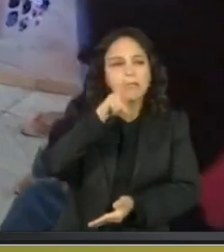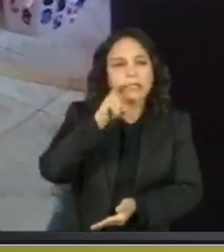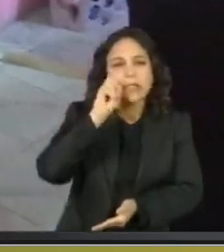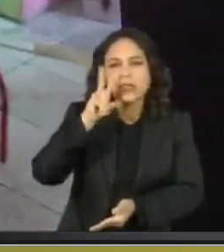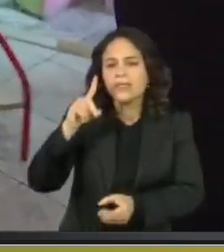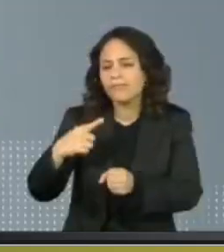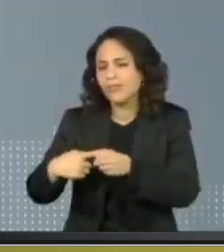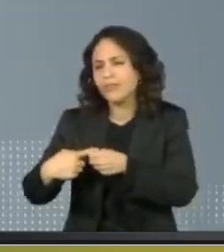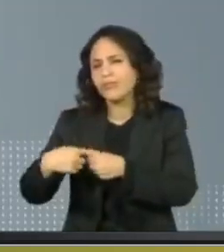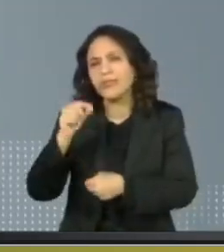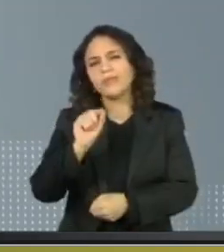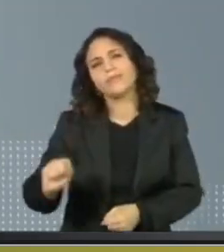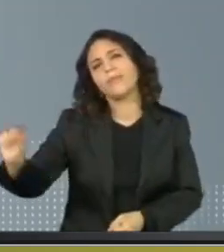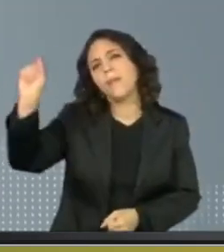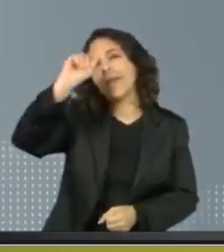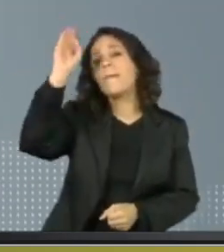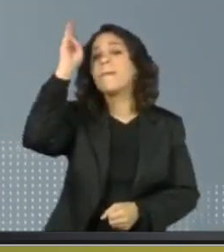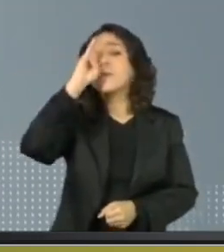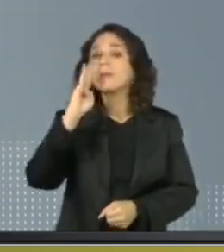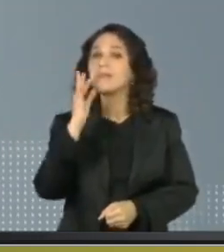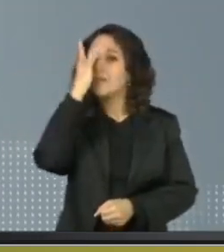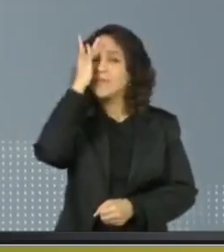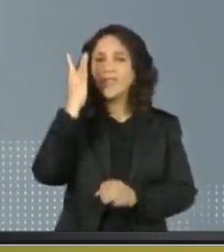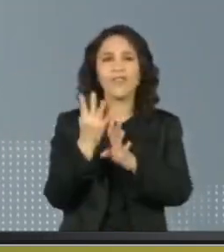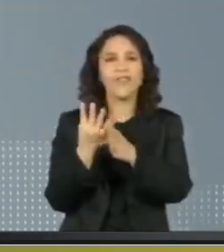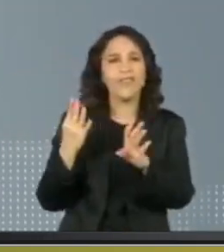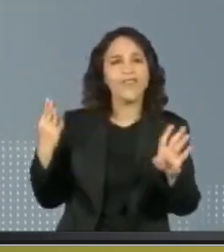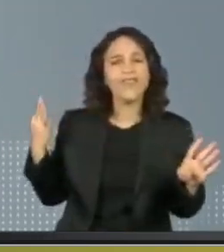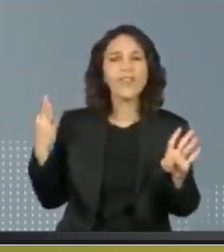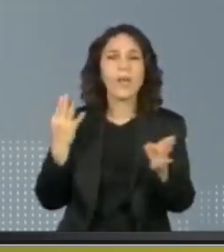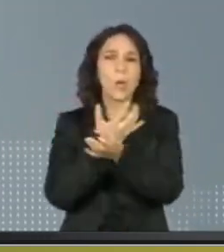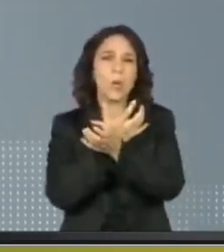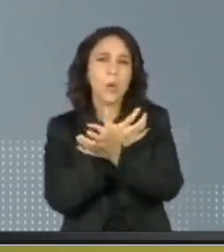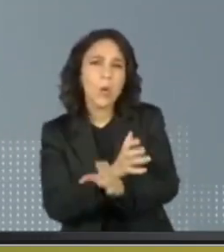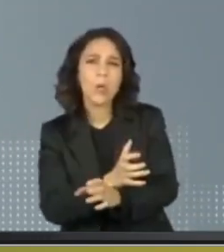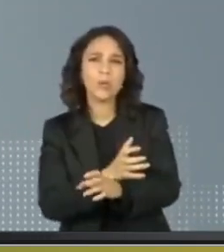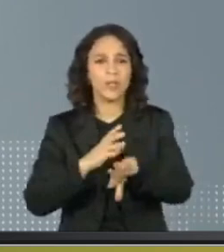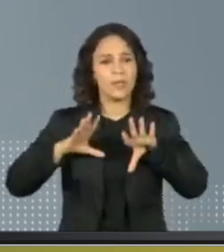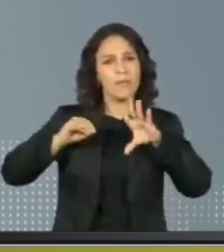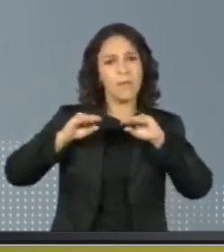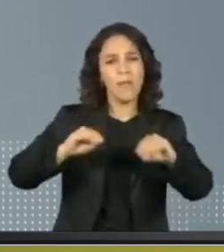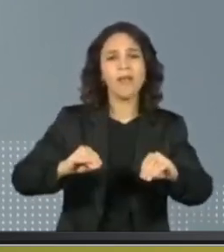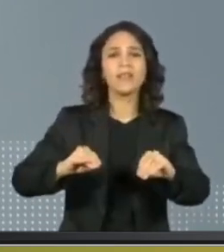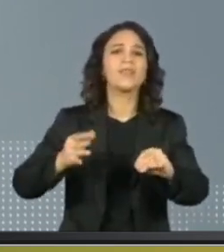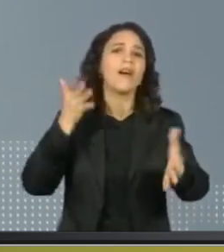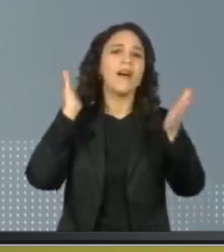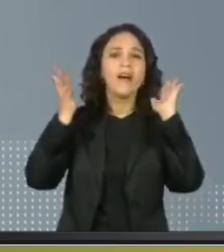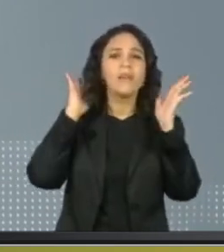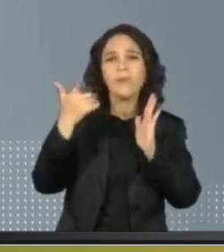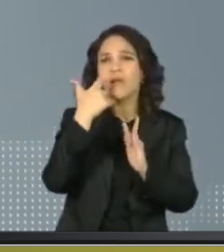os municípios brasileiros, que são as pessoas na fila dos ossos, que são as pessoas mexendo no caminhão do lixo,